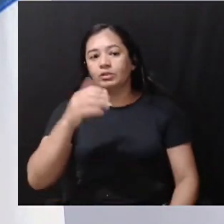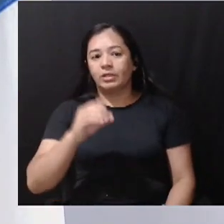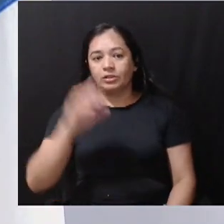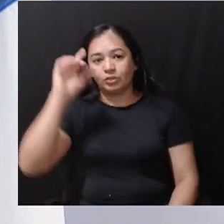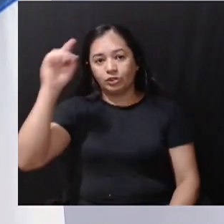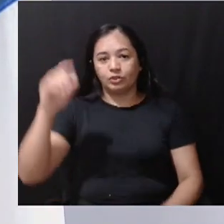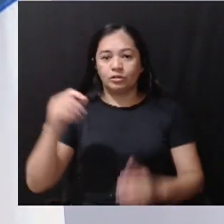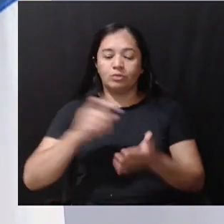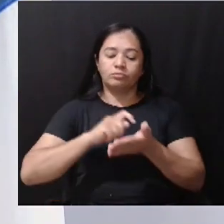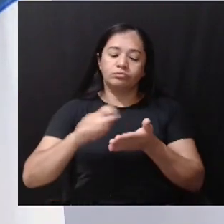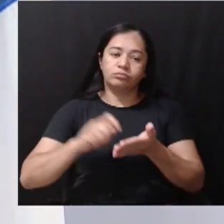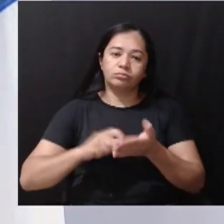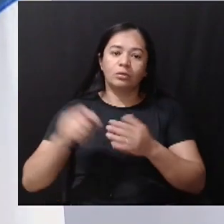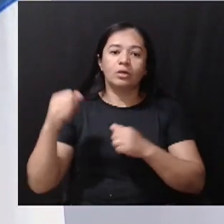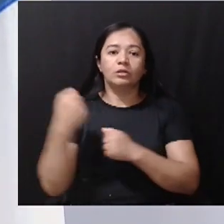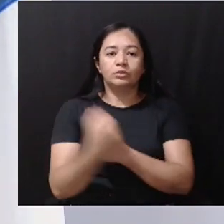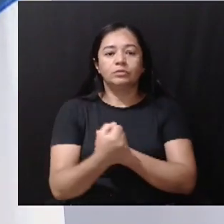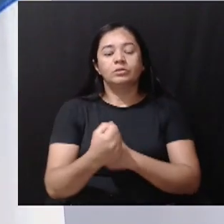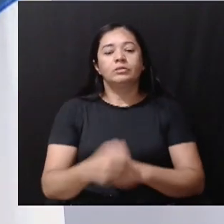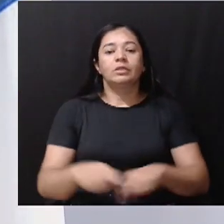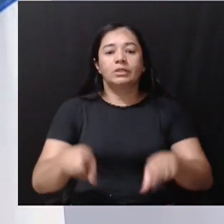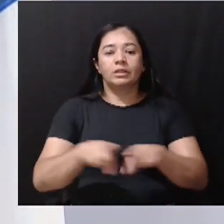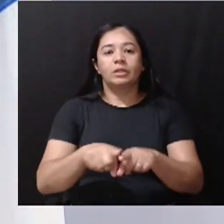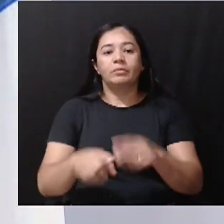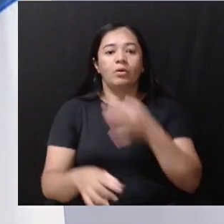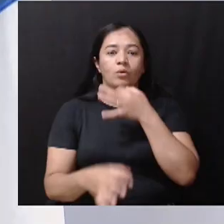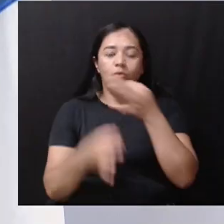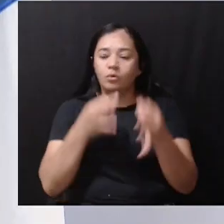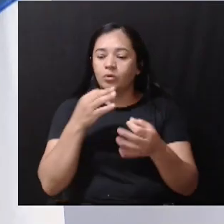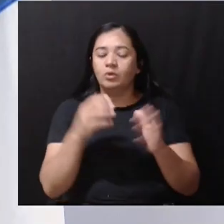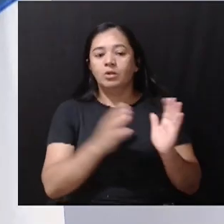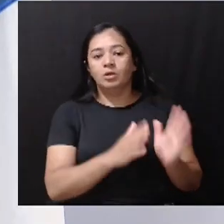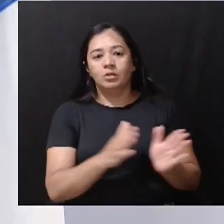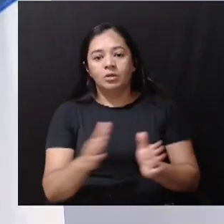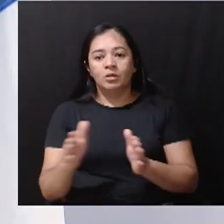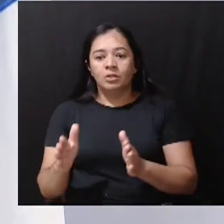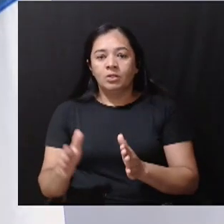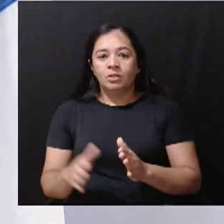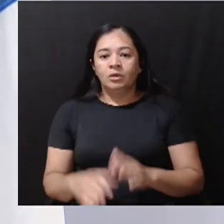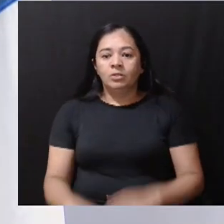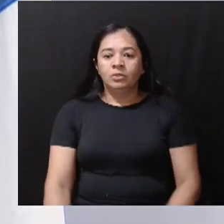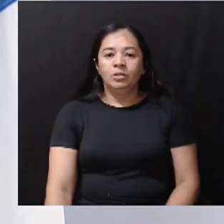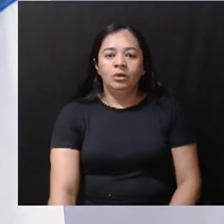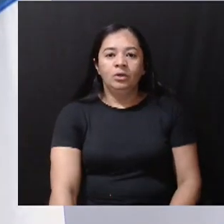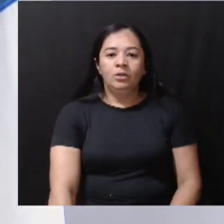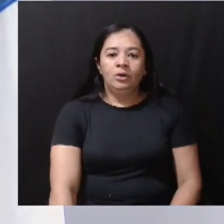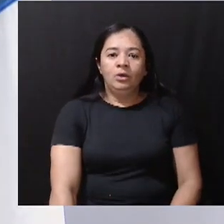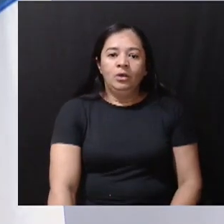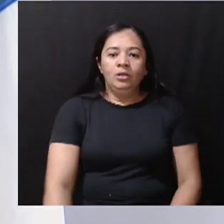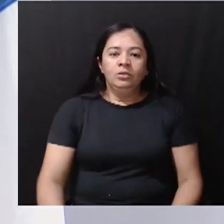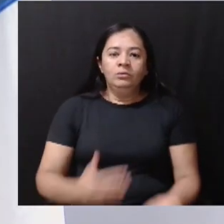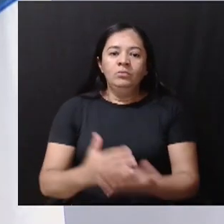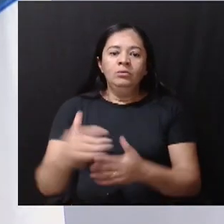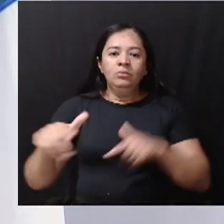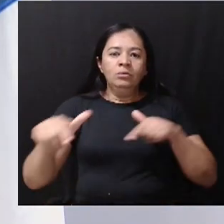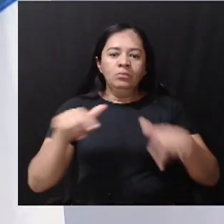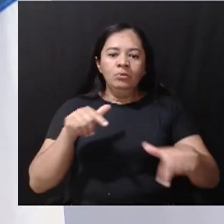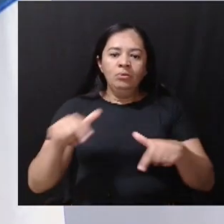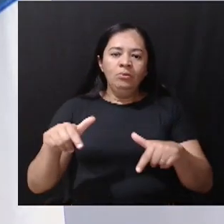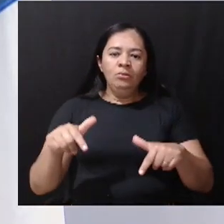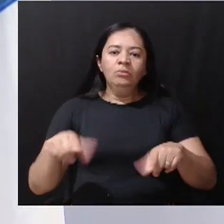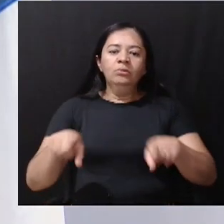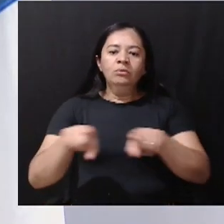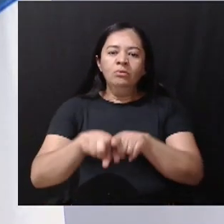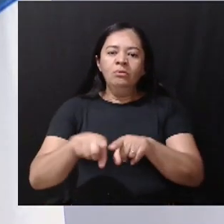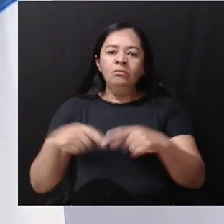escrito. Depois ainda vai opinar pelo prosseguimento e designar início dos trabalhos, que também deverá